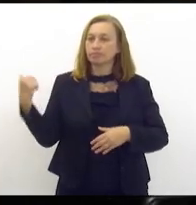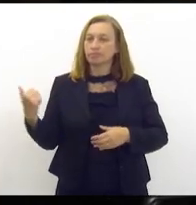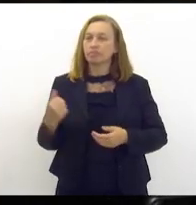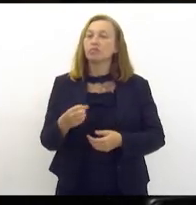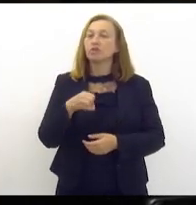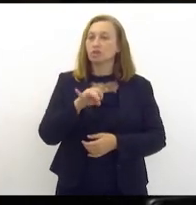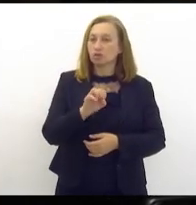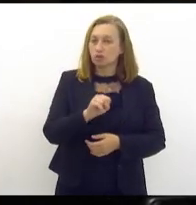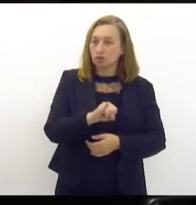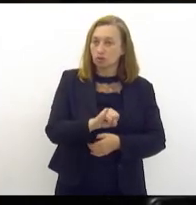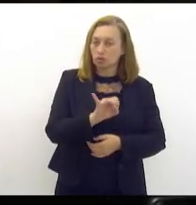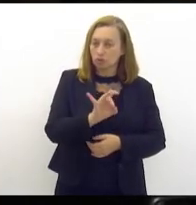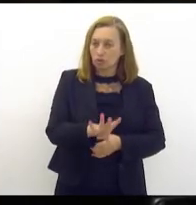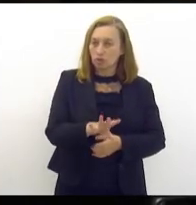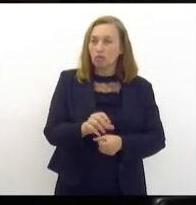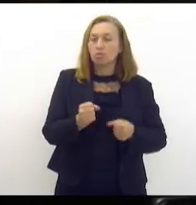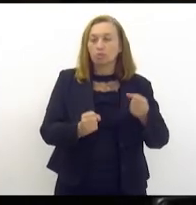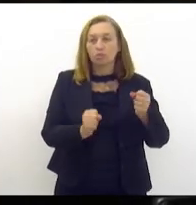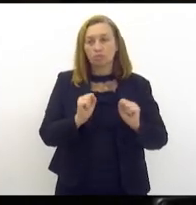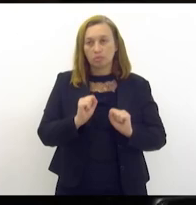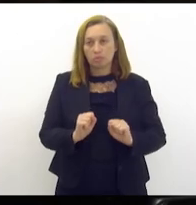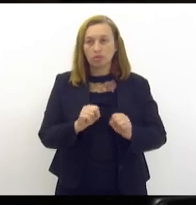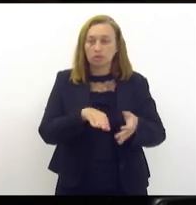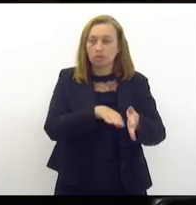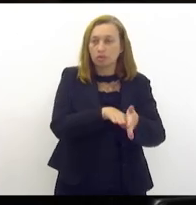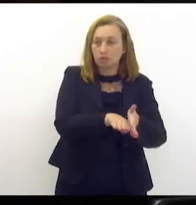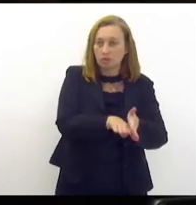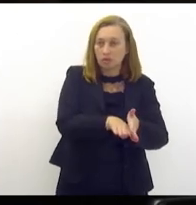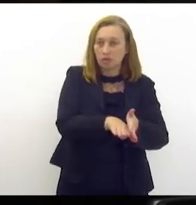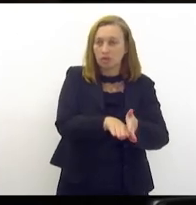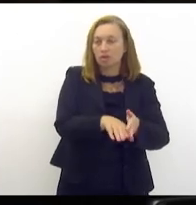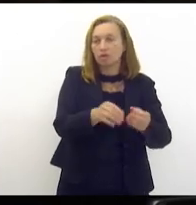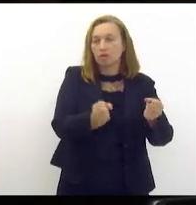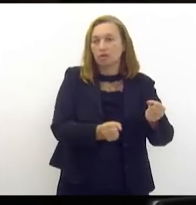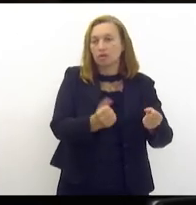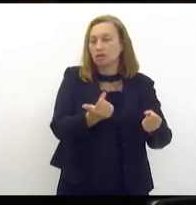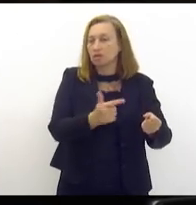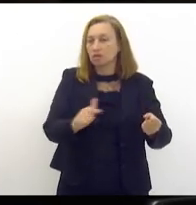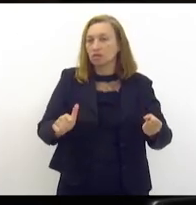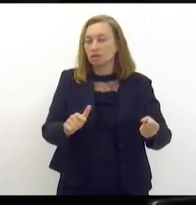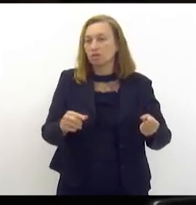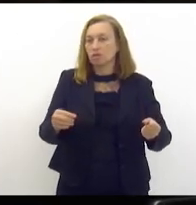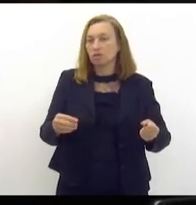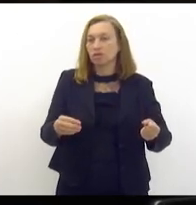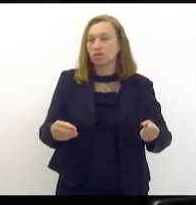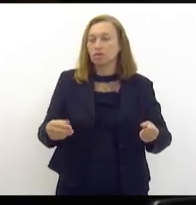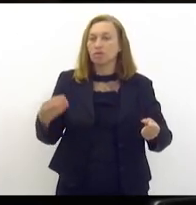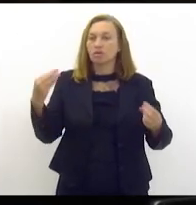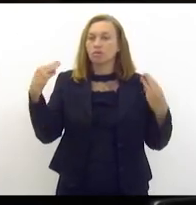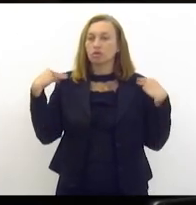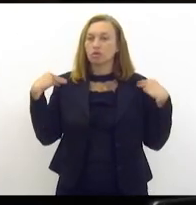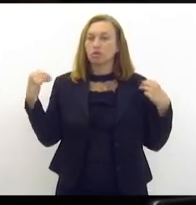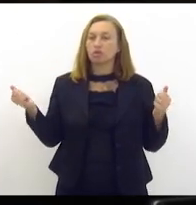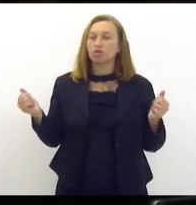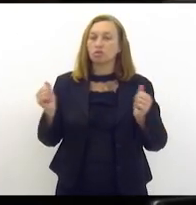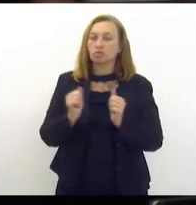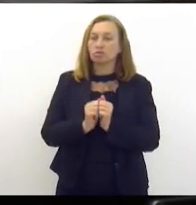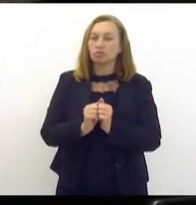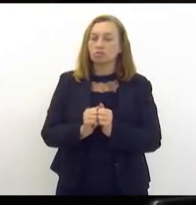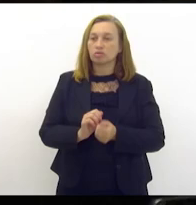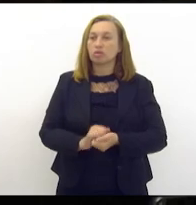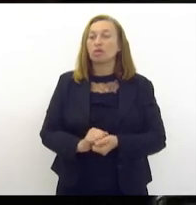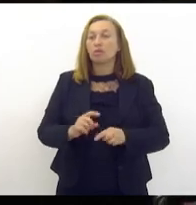só pode rebocar o carro que está no estacionamento sem o motorista. Agora, a sanção da lei, todos vão